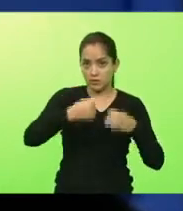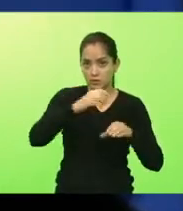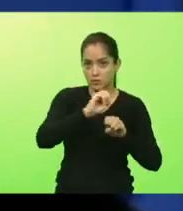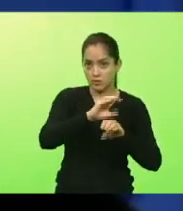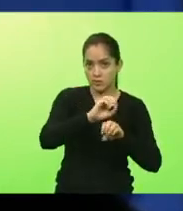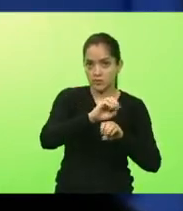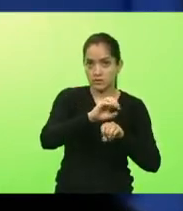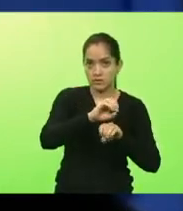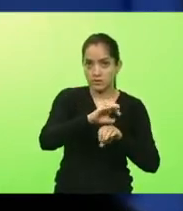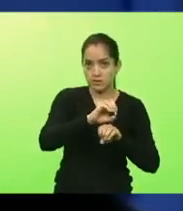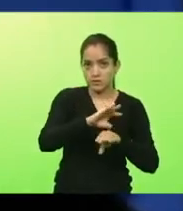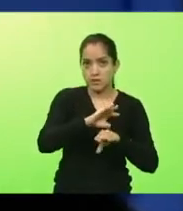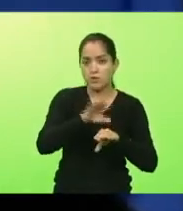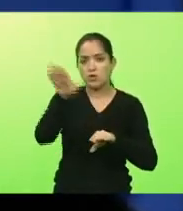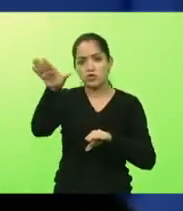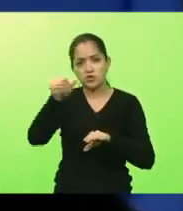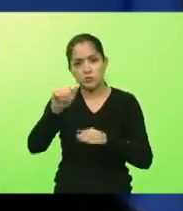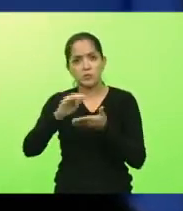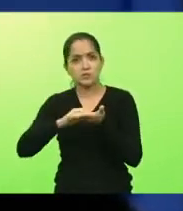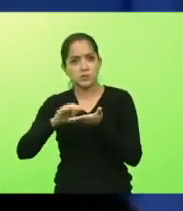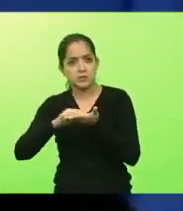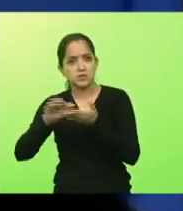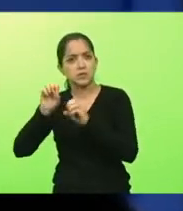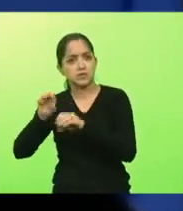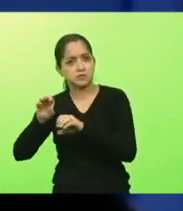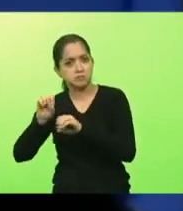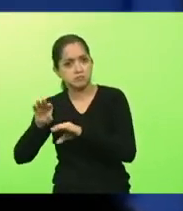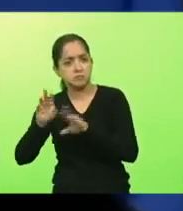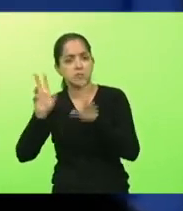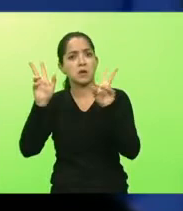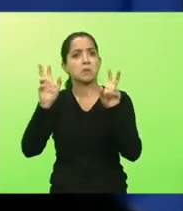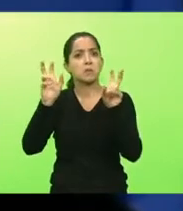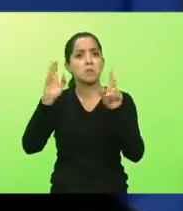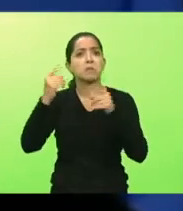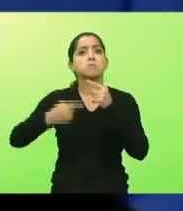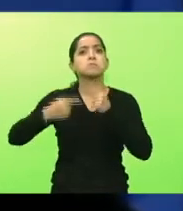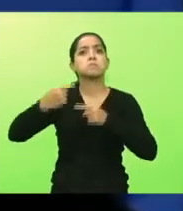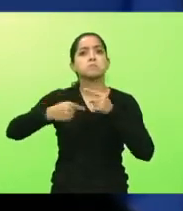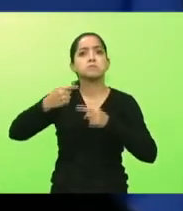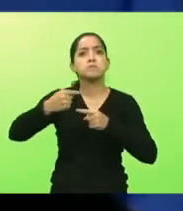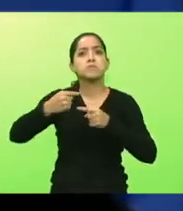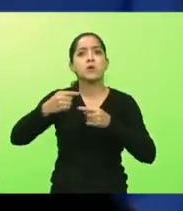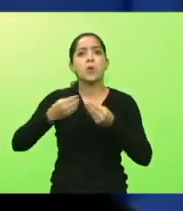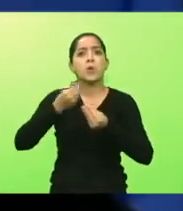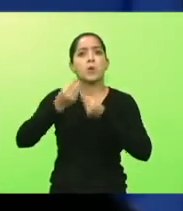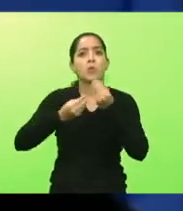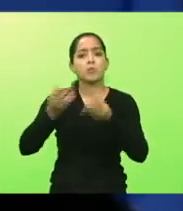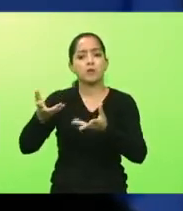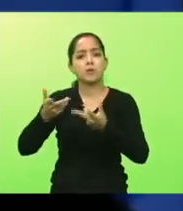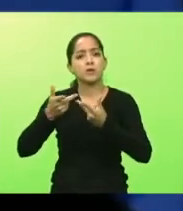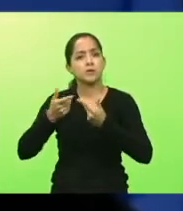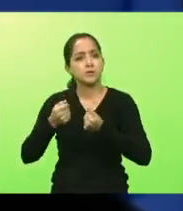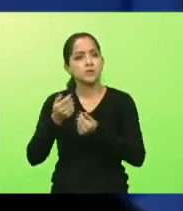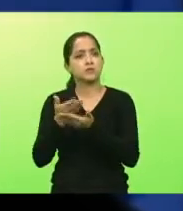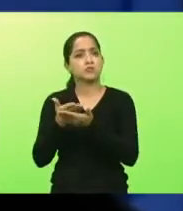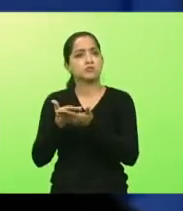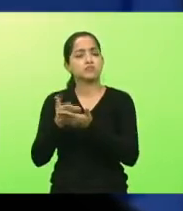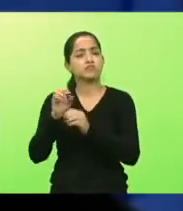poderia convocar o secretário, numa temática dessa, para ver como é que está a qualidade do